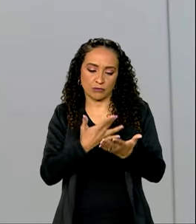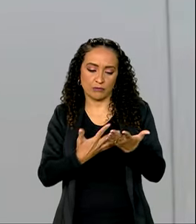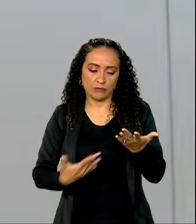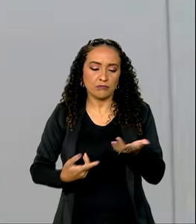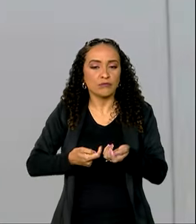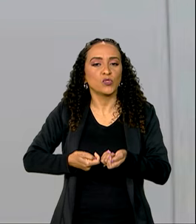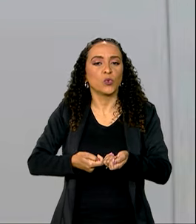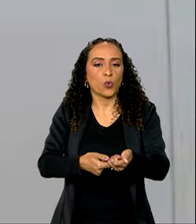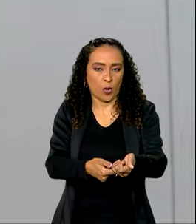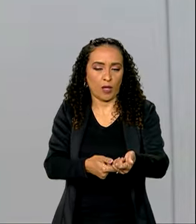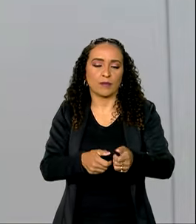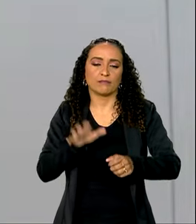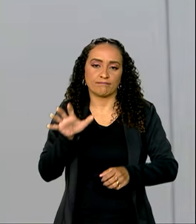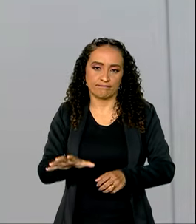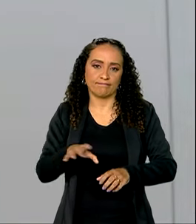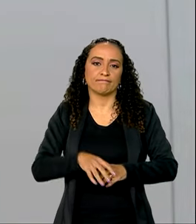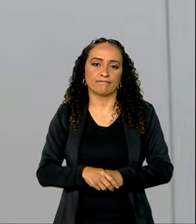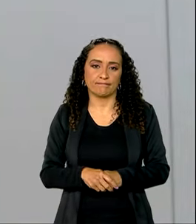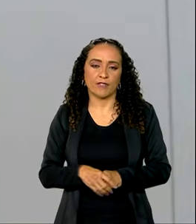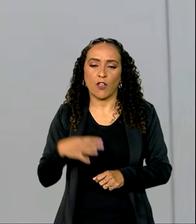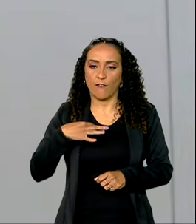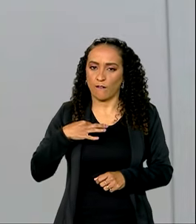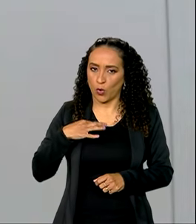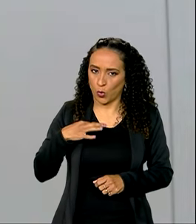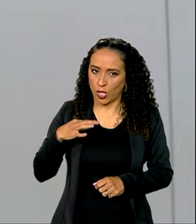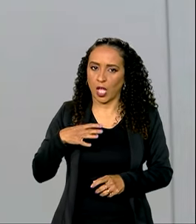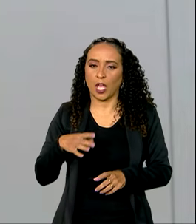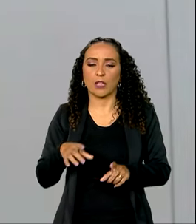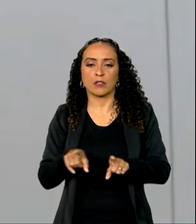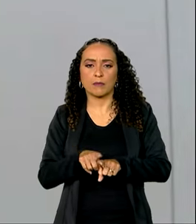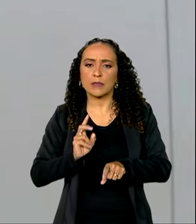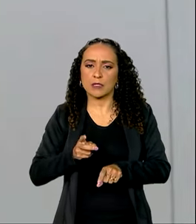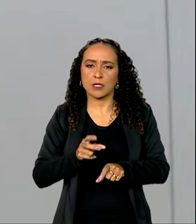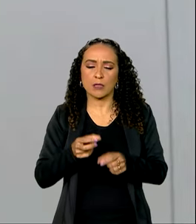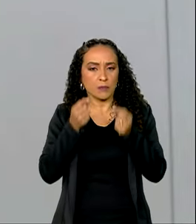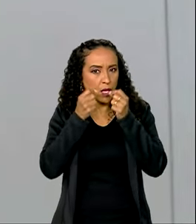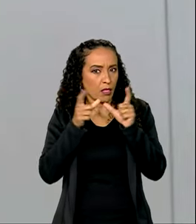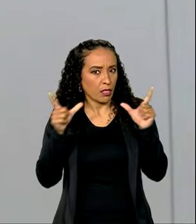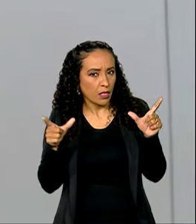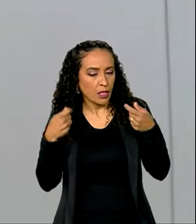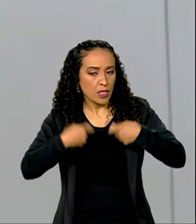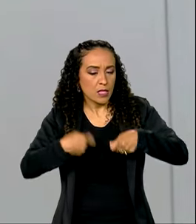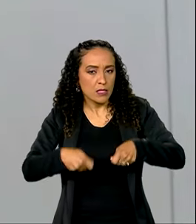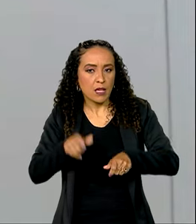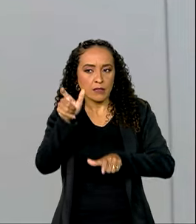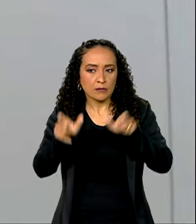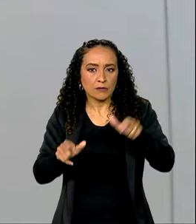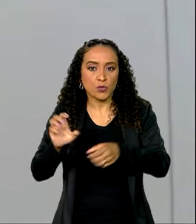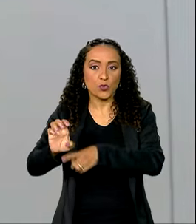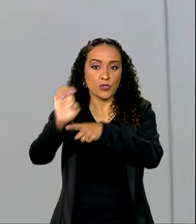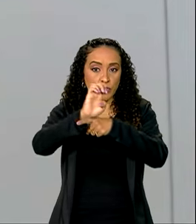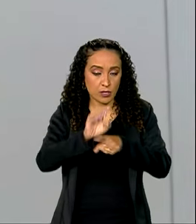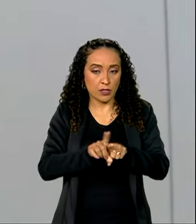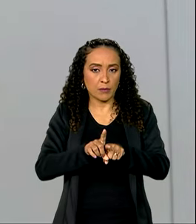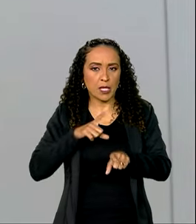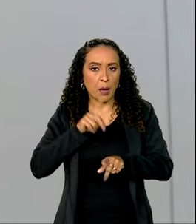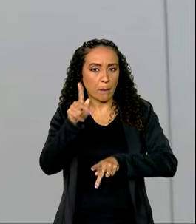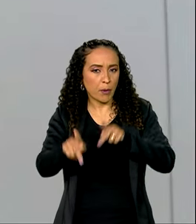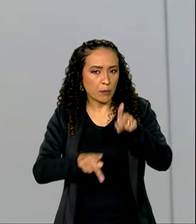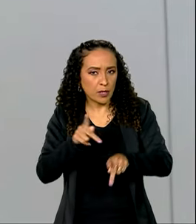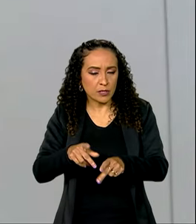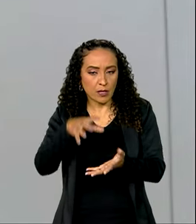sangue dessa maneira, né? Voluntário, estar sempre atento às necessidades dos estados, ter uma